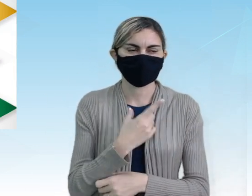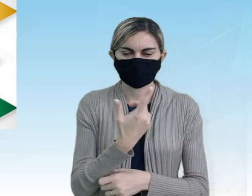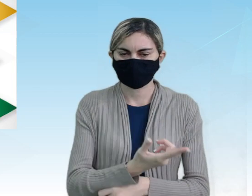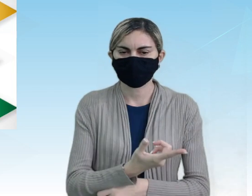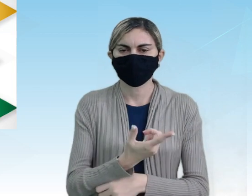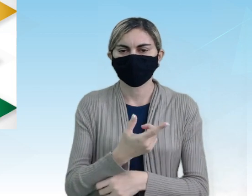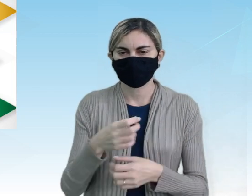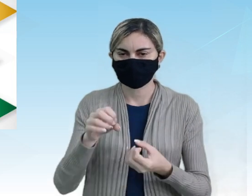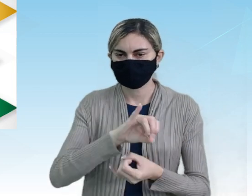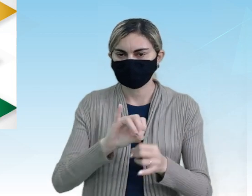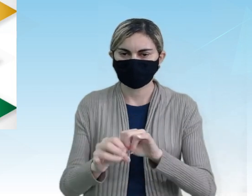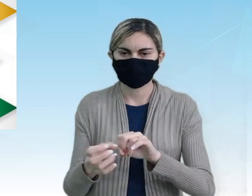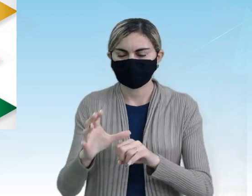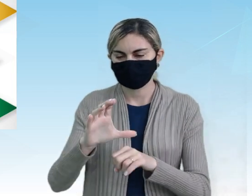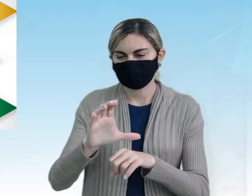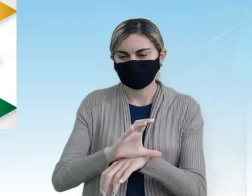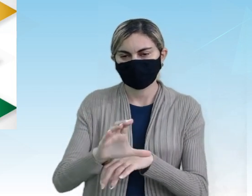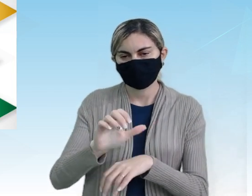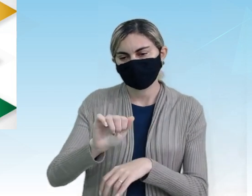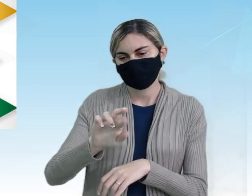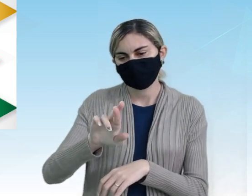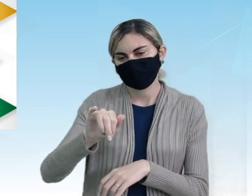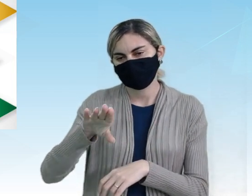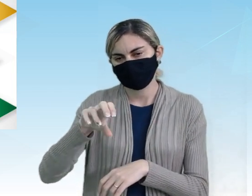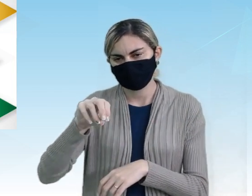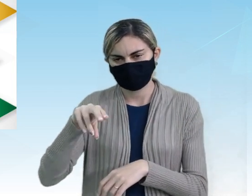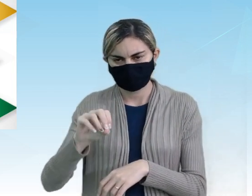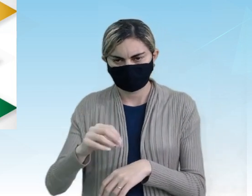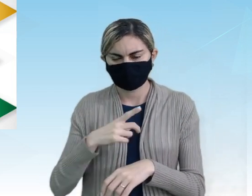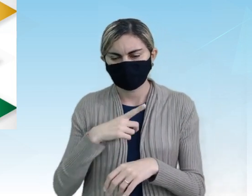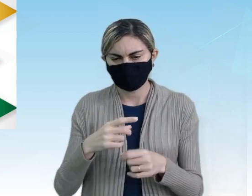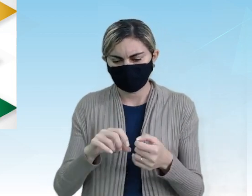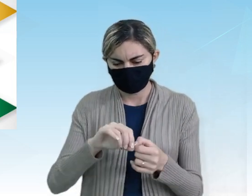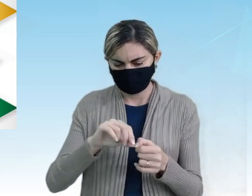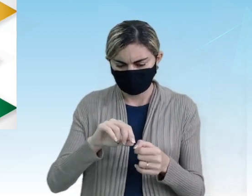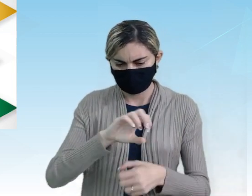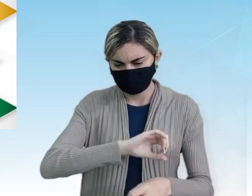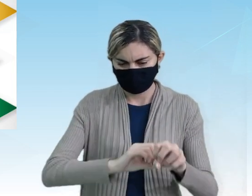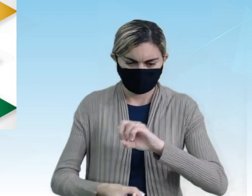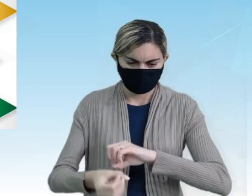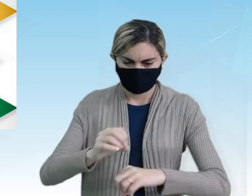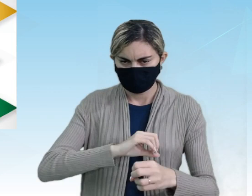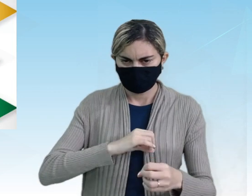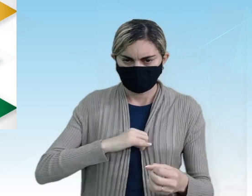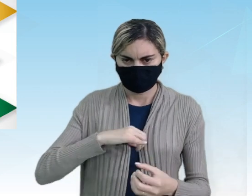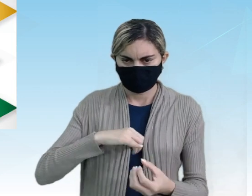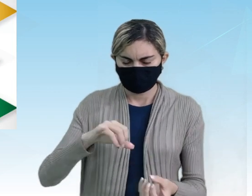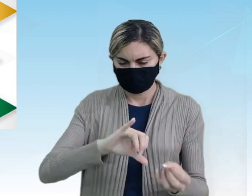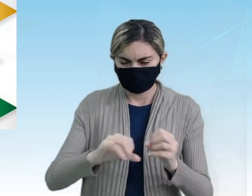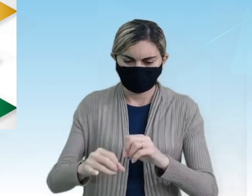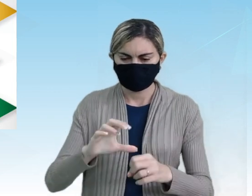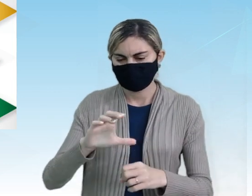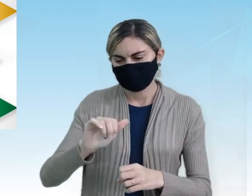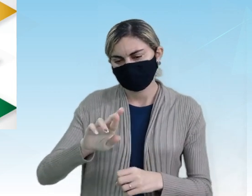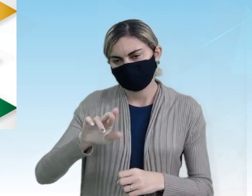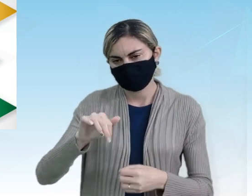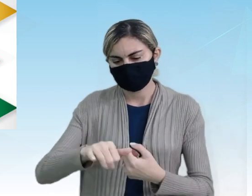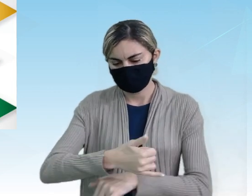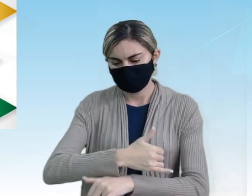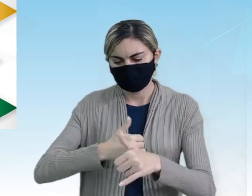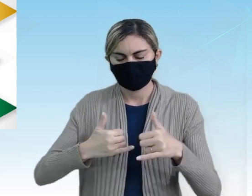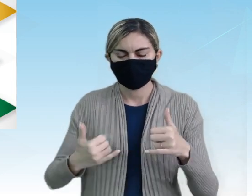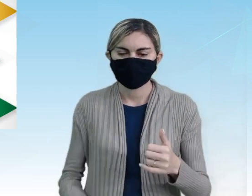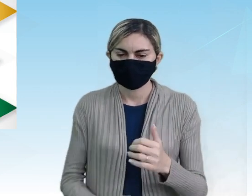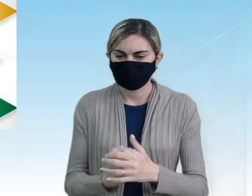forma química do carbono. Bom, quando se fala dessa forma química do carbono, eu tenho que falar quanto à energia para o